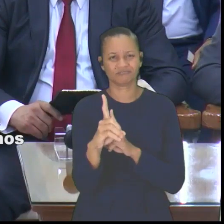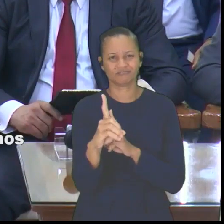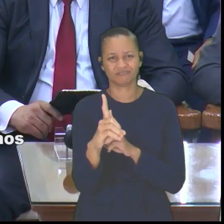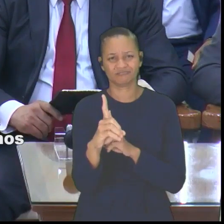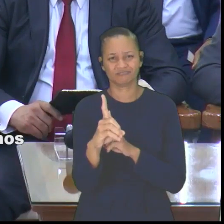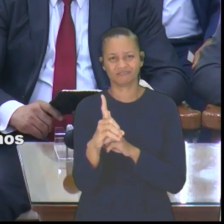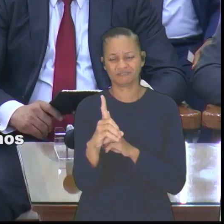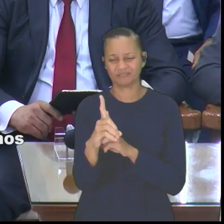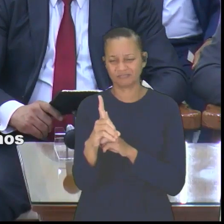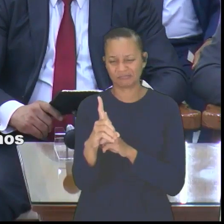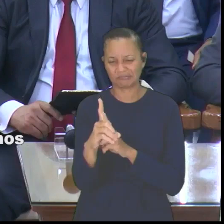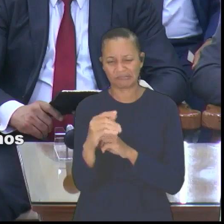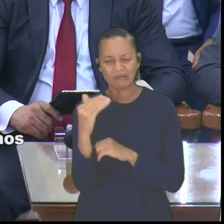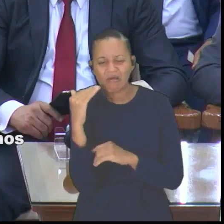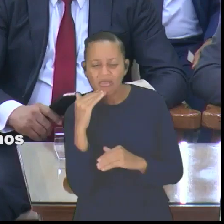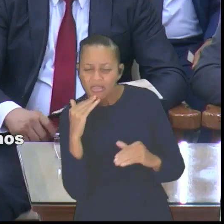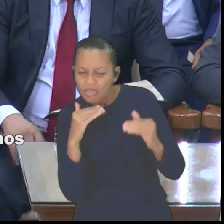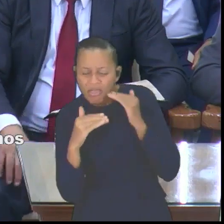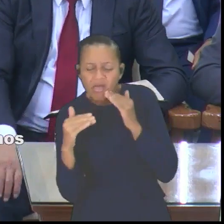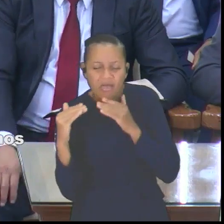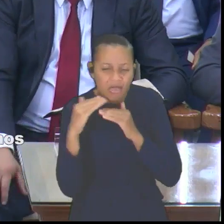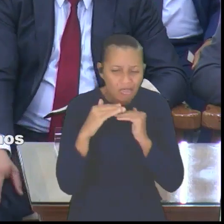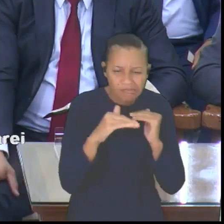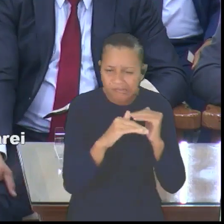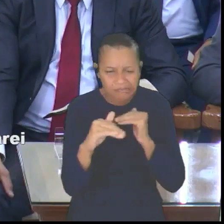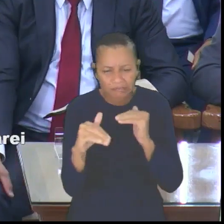E endireitarei os caminhos